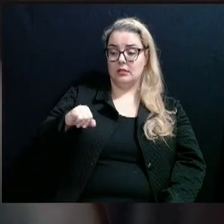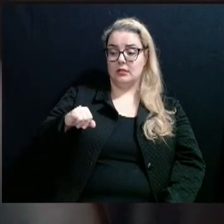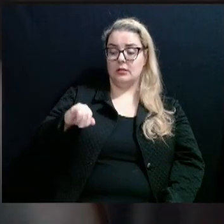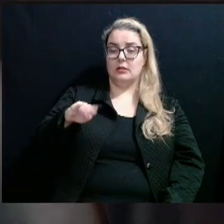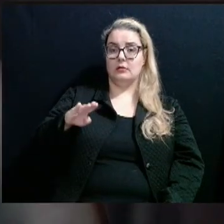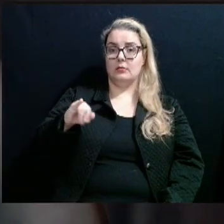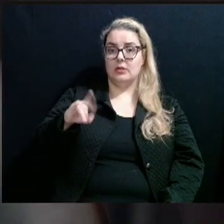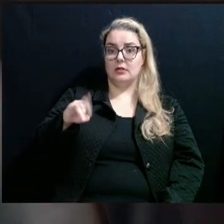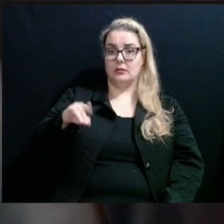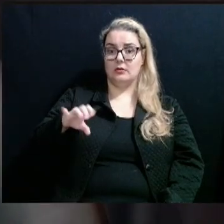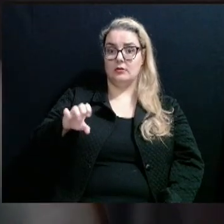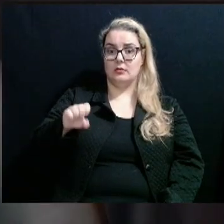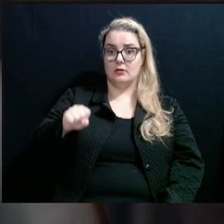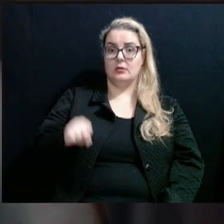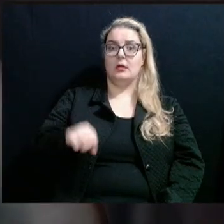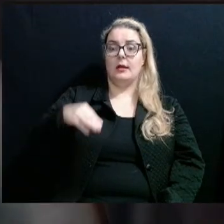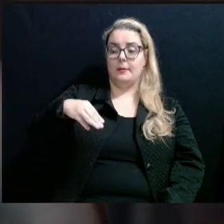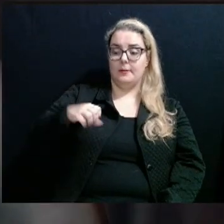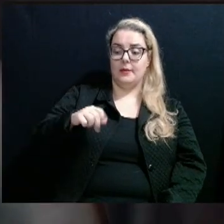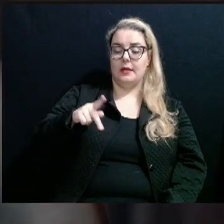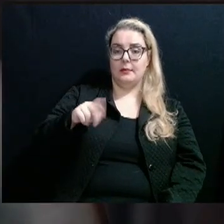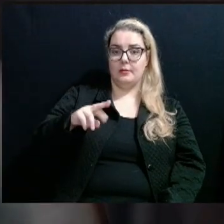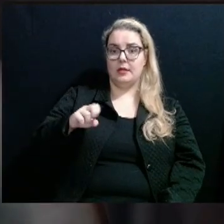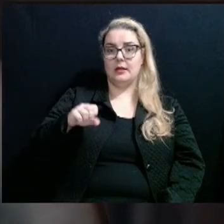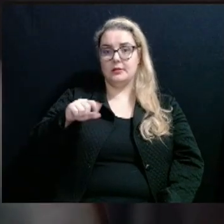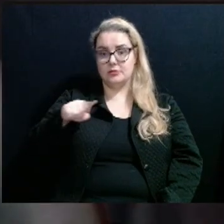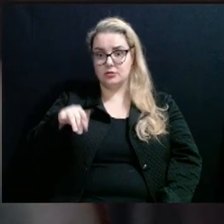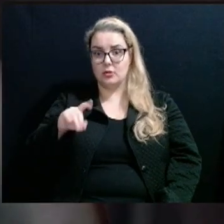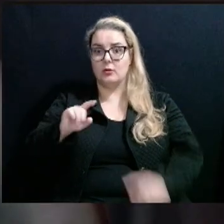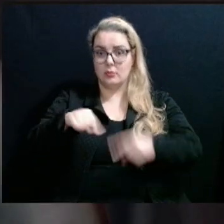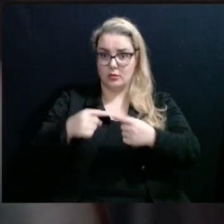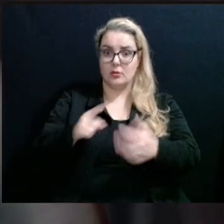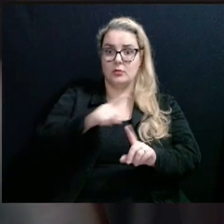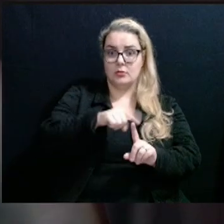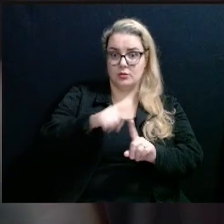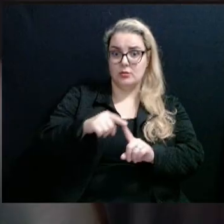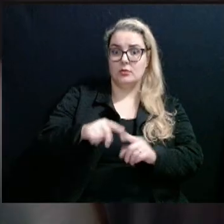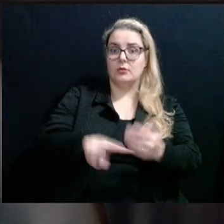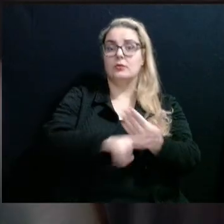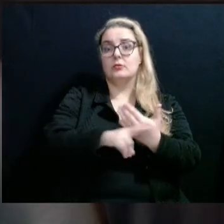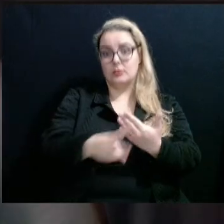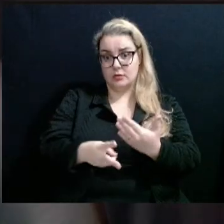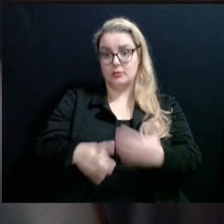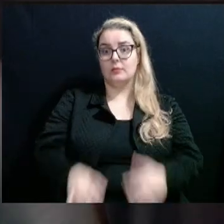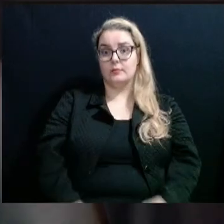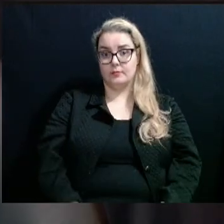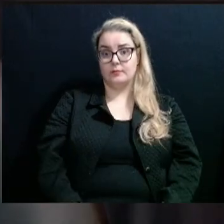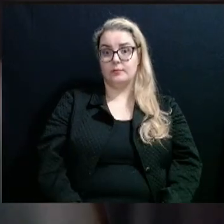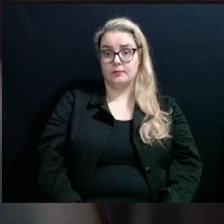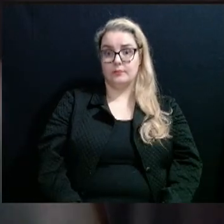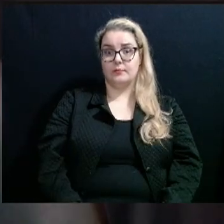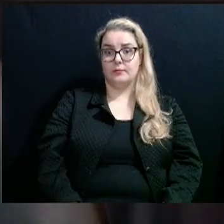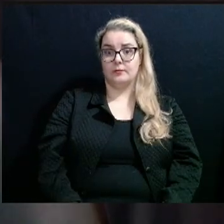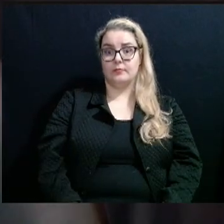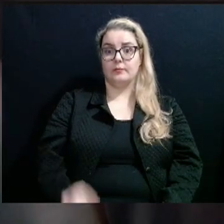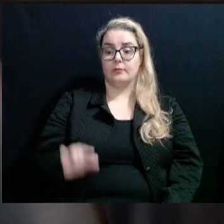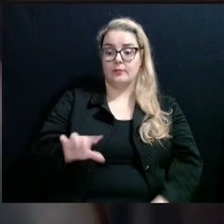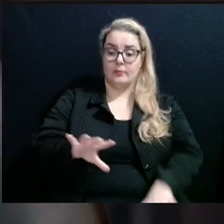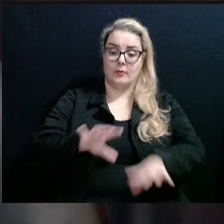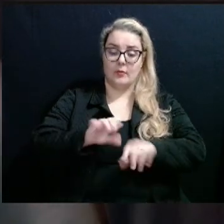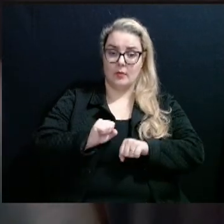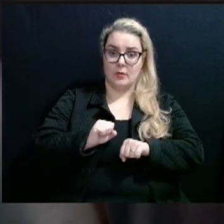omeprazóis e outros do tipo, que acabam interferindo, causando a pequena absorção. E a vitamina